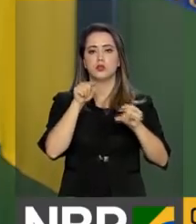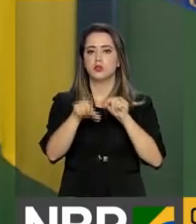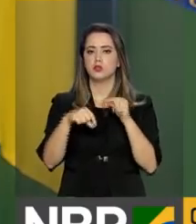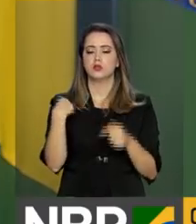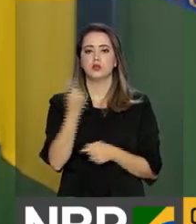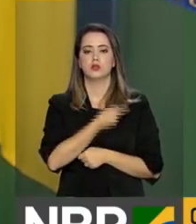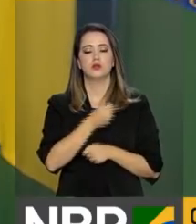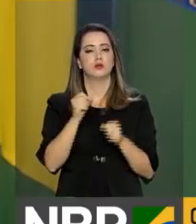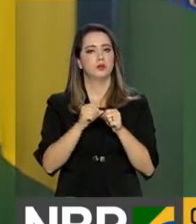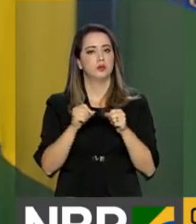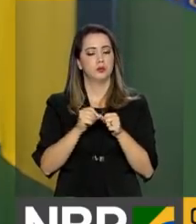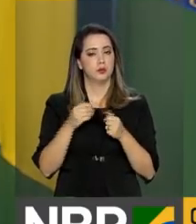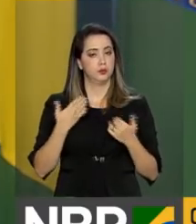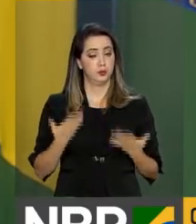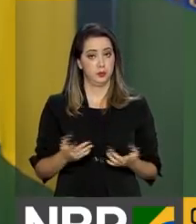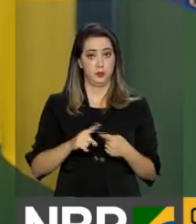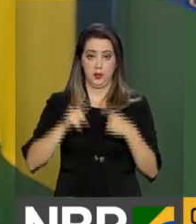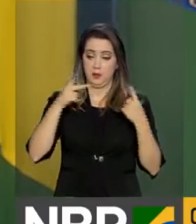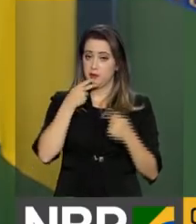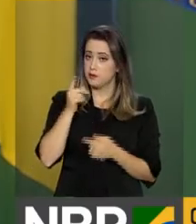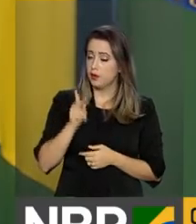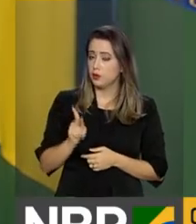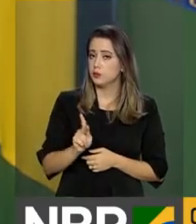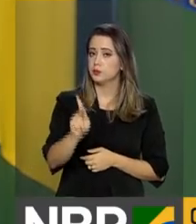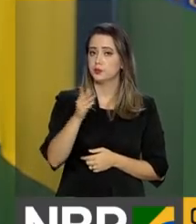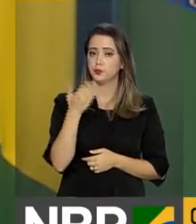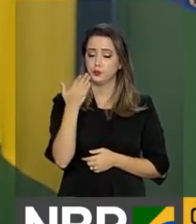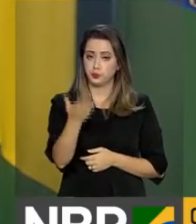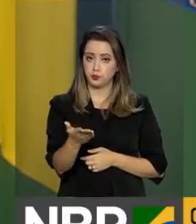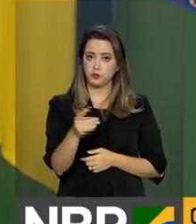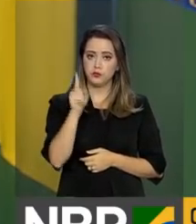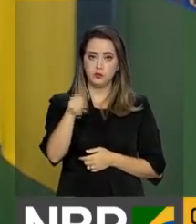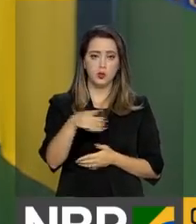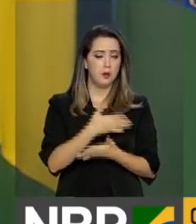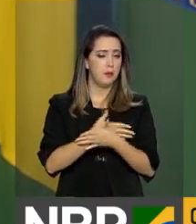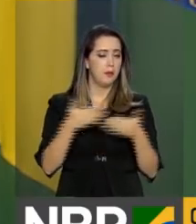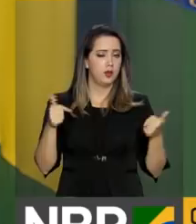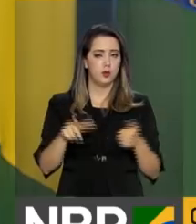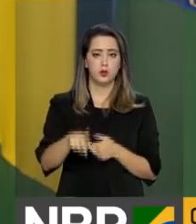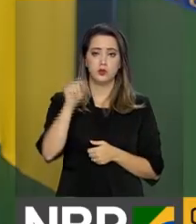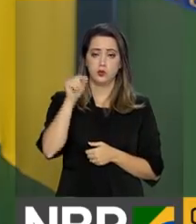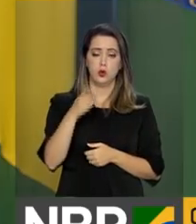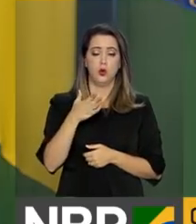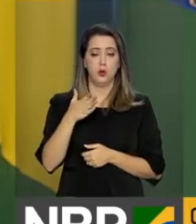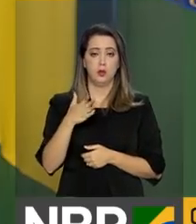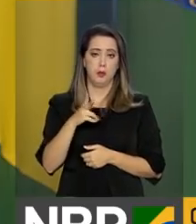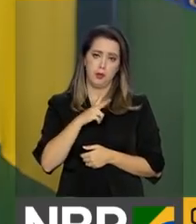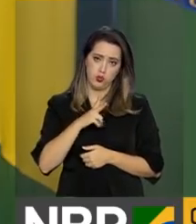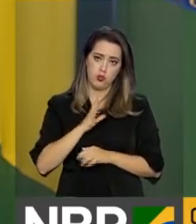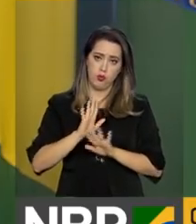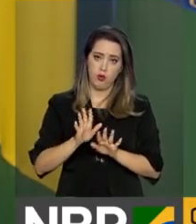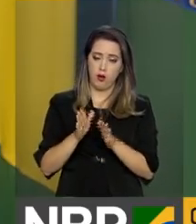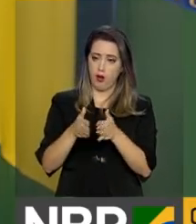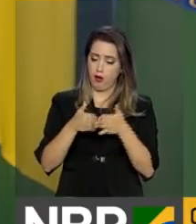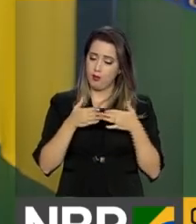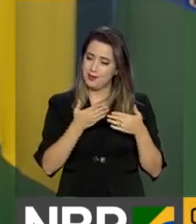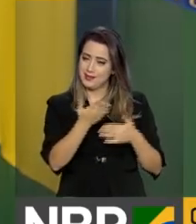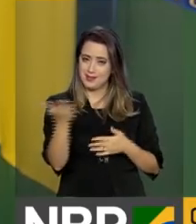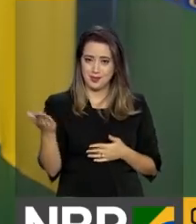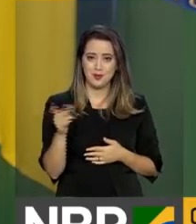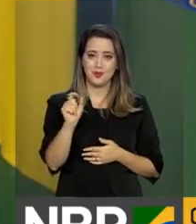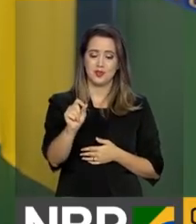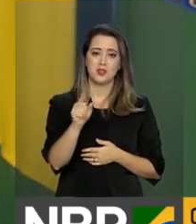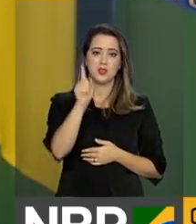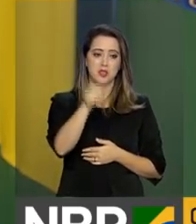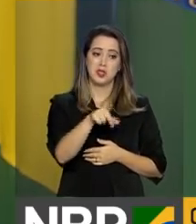que fizemos. Mas eu digo com muita frequência que uma das melhores escolhas que fiz, com a licença de todos os ministros, está